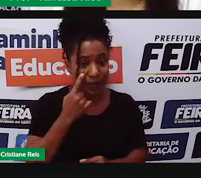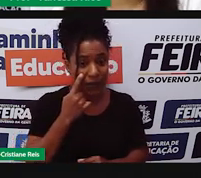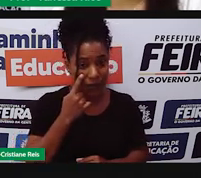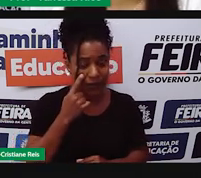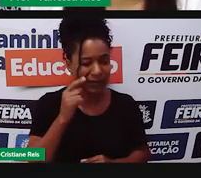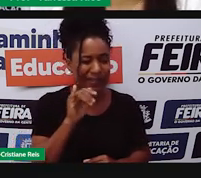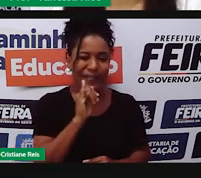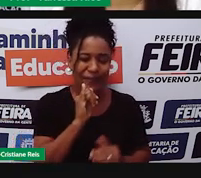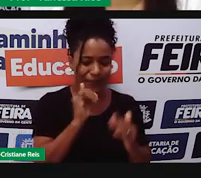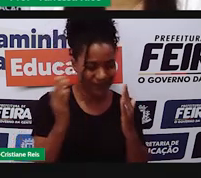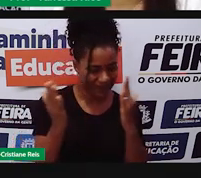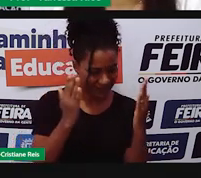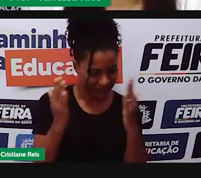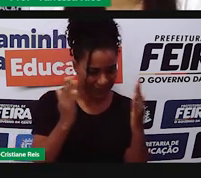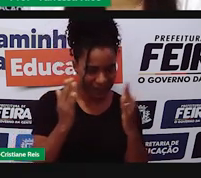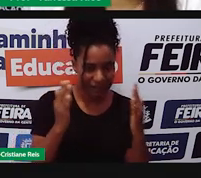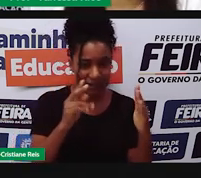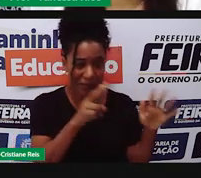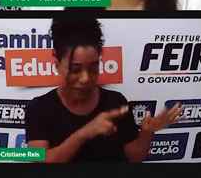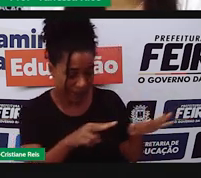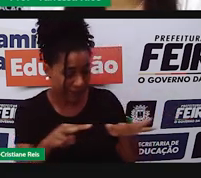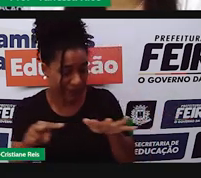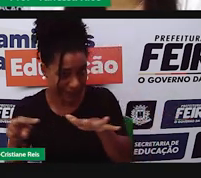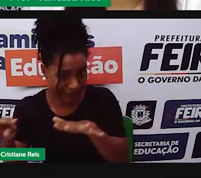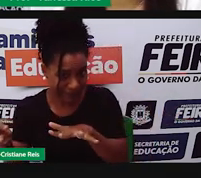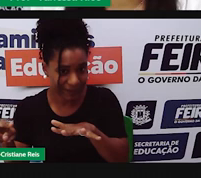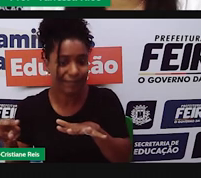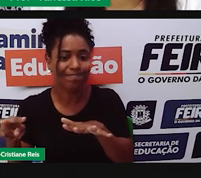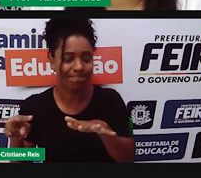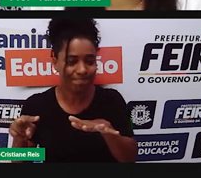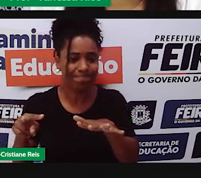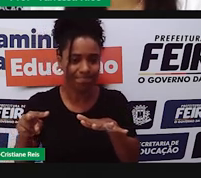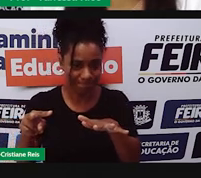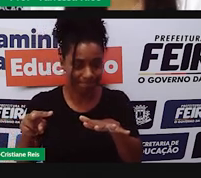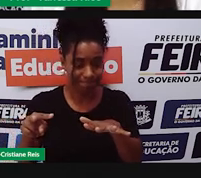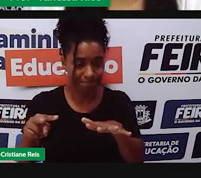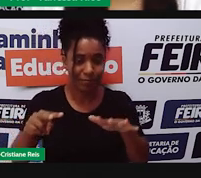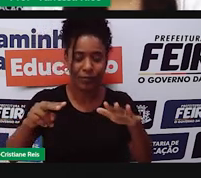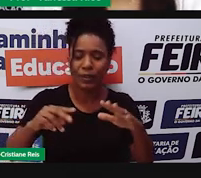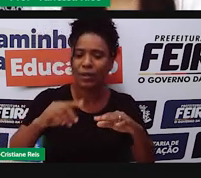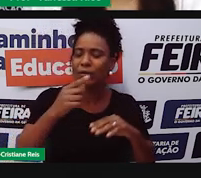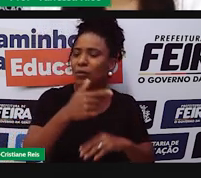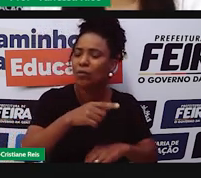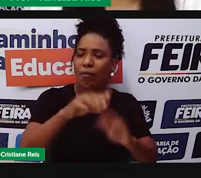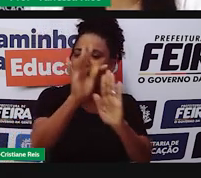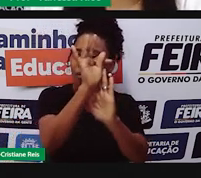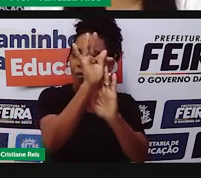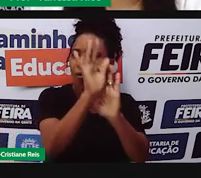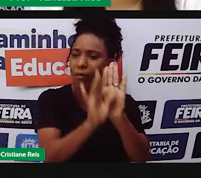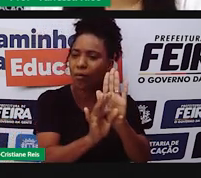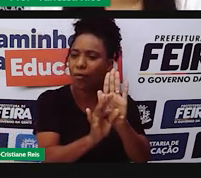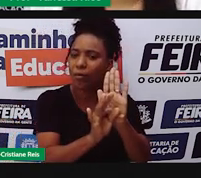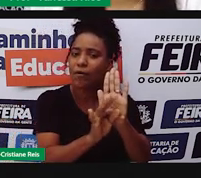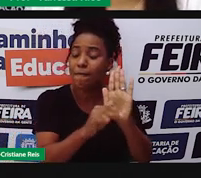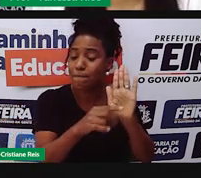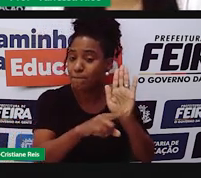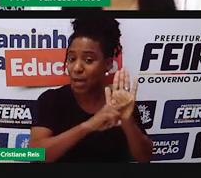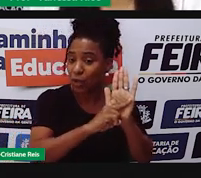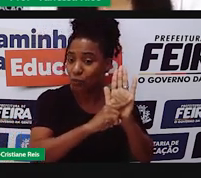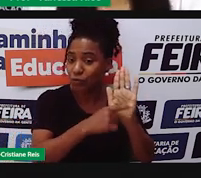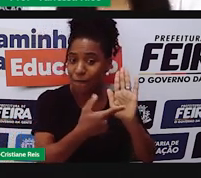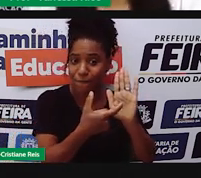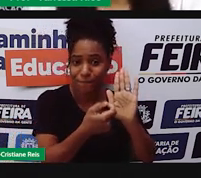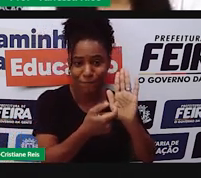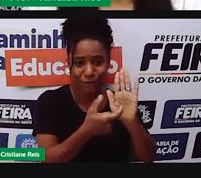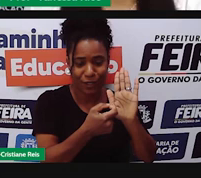uma semana, a temperatura baixaria aí 20 graus, menos 20 graus negativos. E